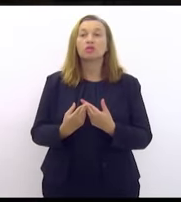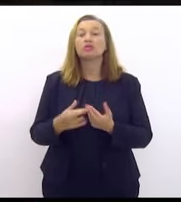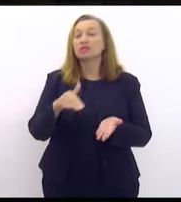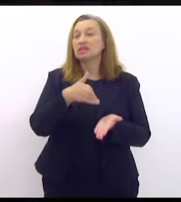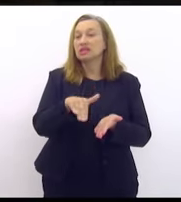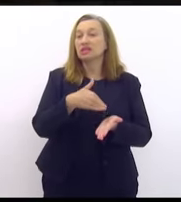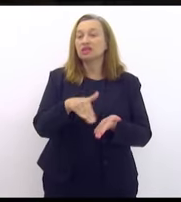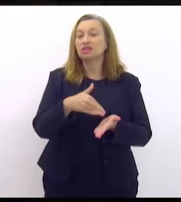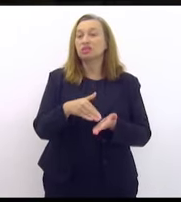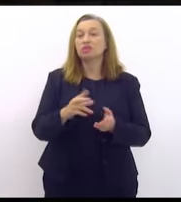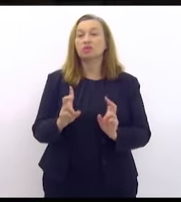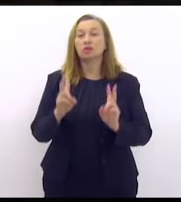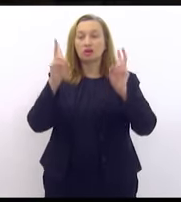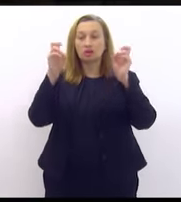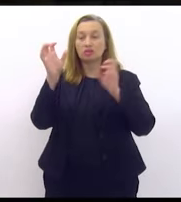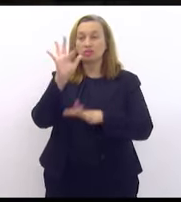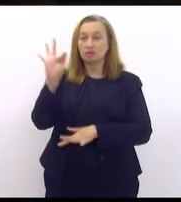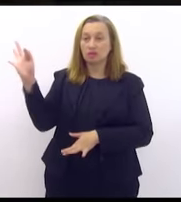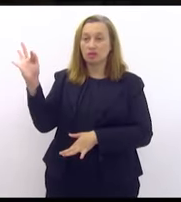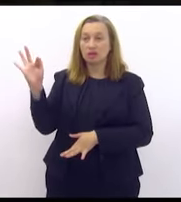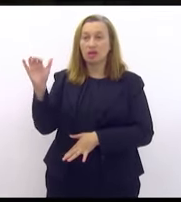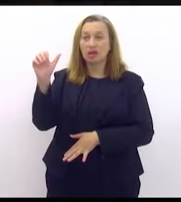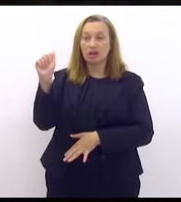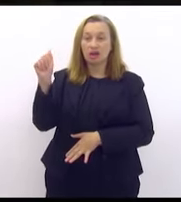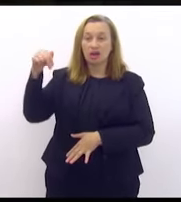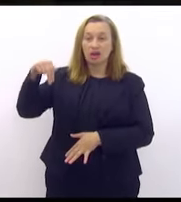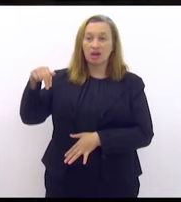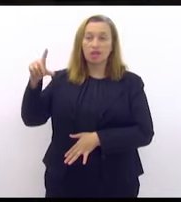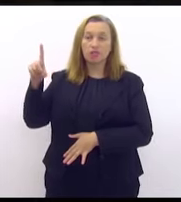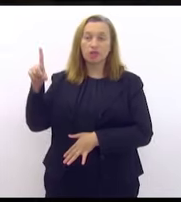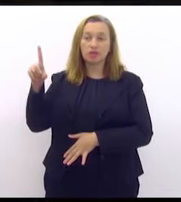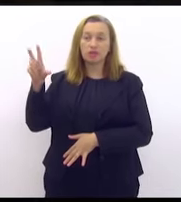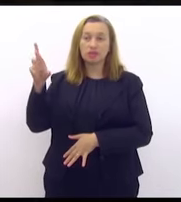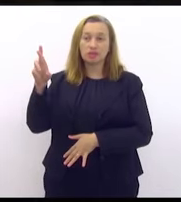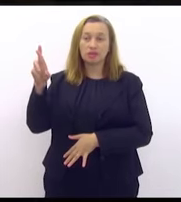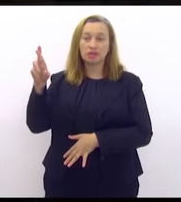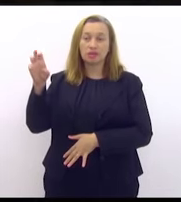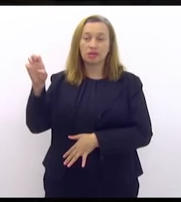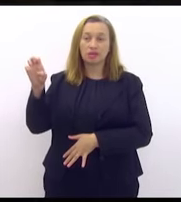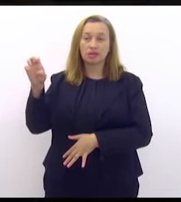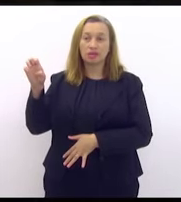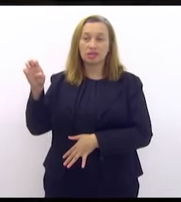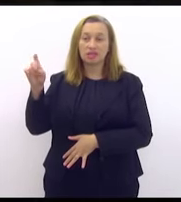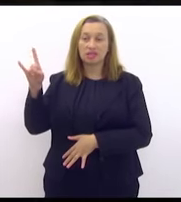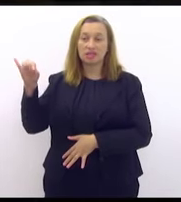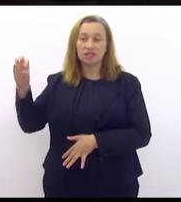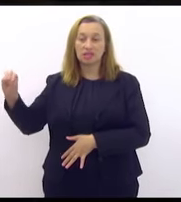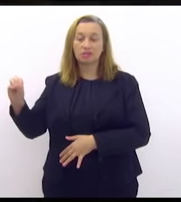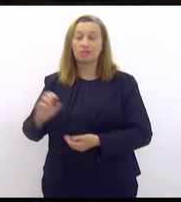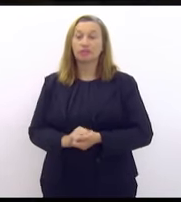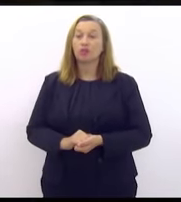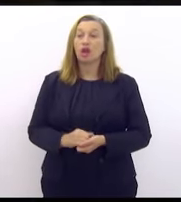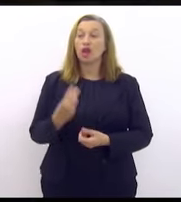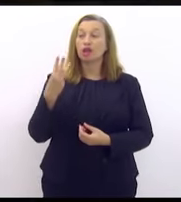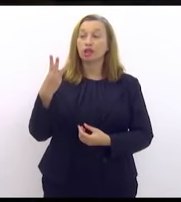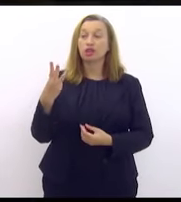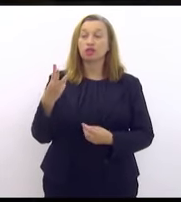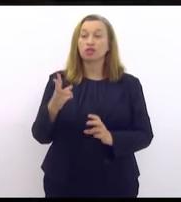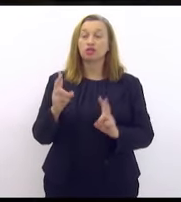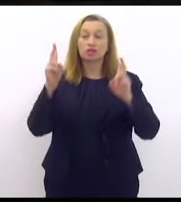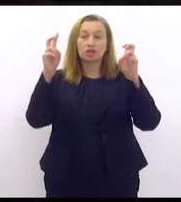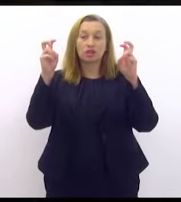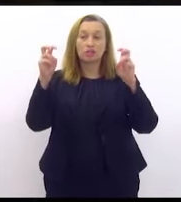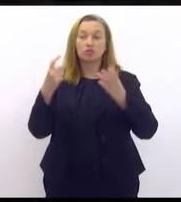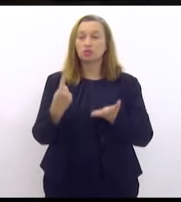Federativos, deputado André Siciliano, onde abordamos com ele três temas.